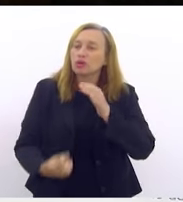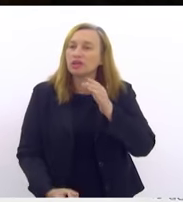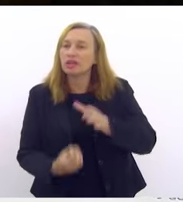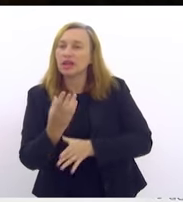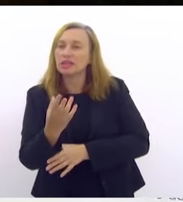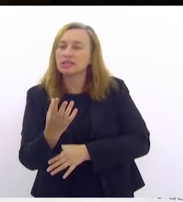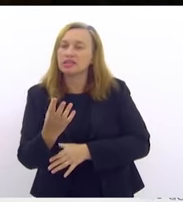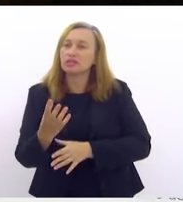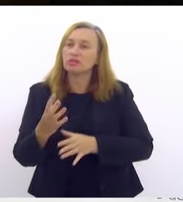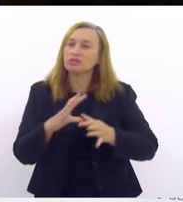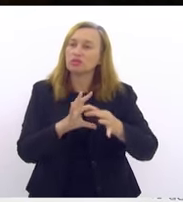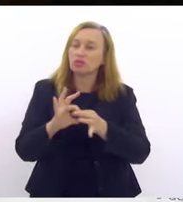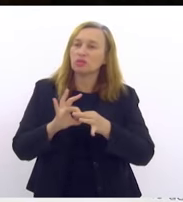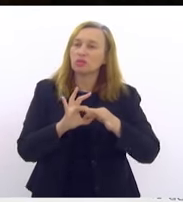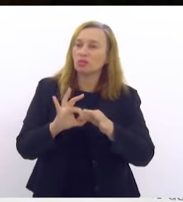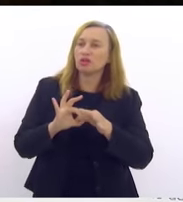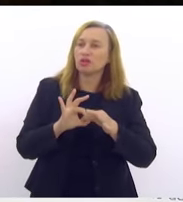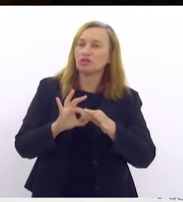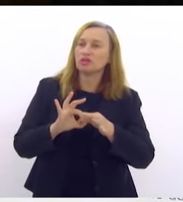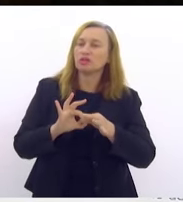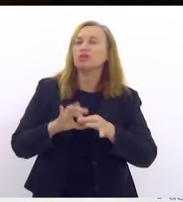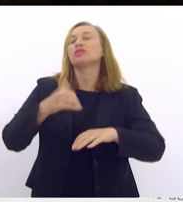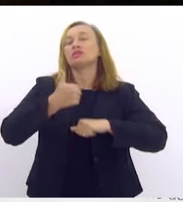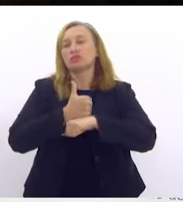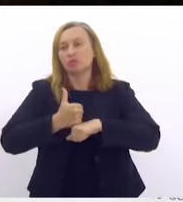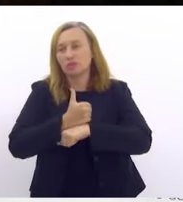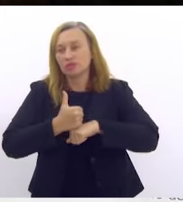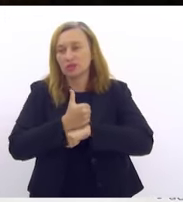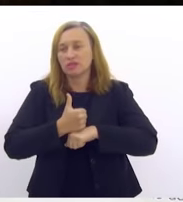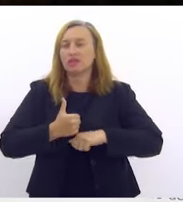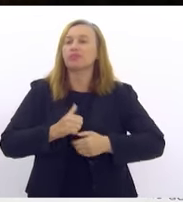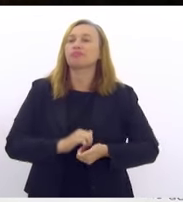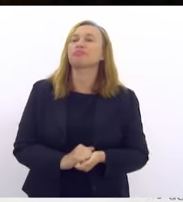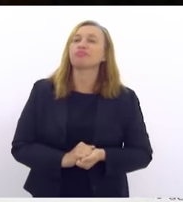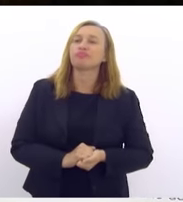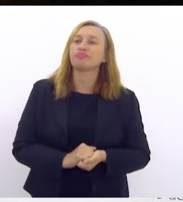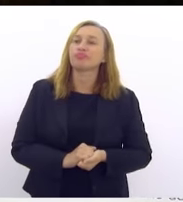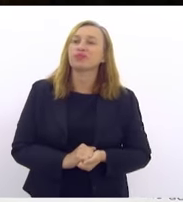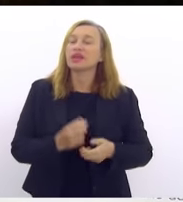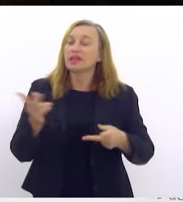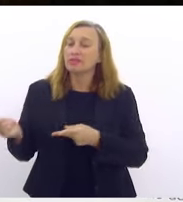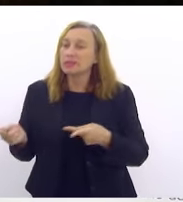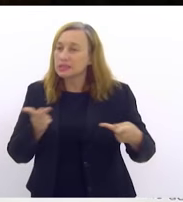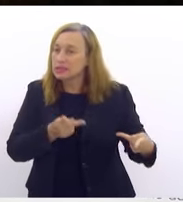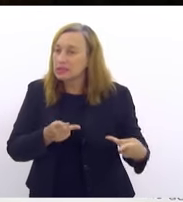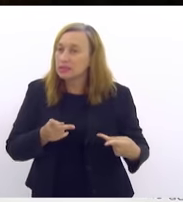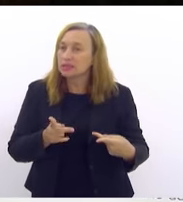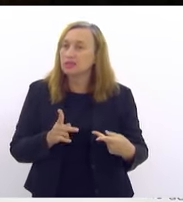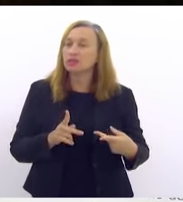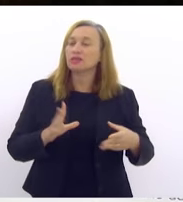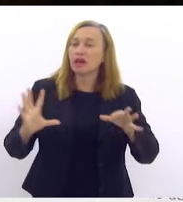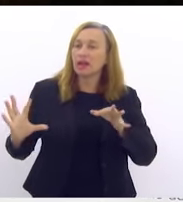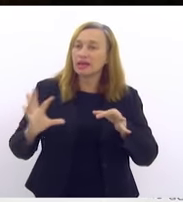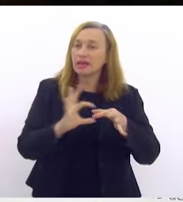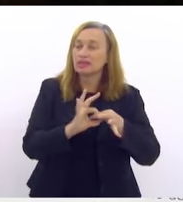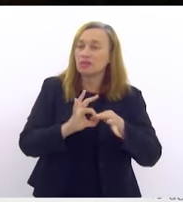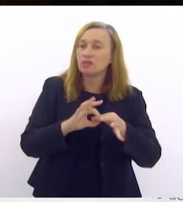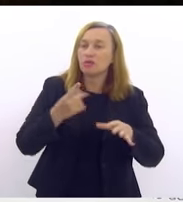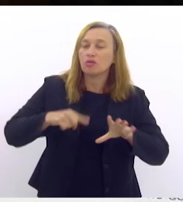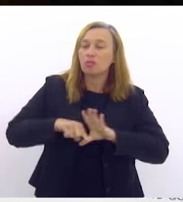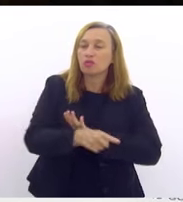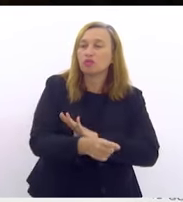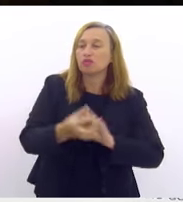Laços fundamentais Na sua jornada profissional essa visita não apenas ressaltou a ligação profunda do